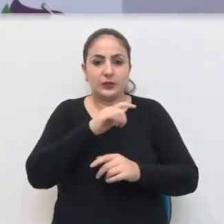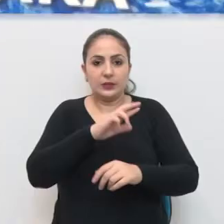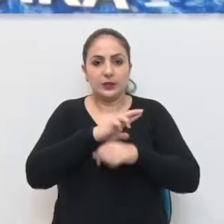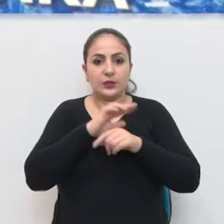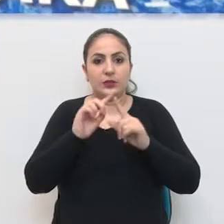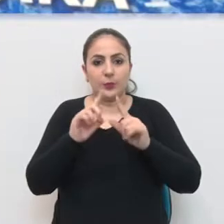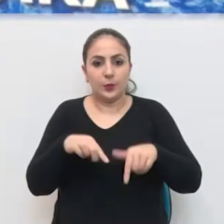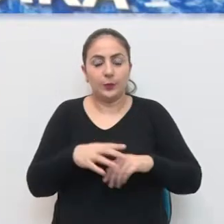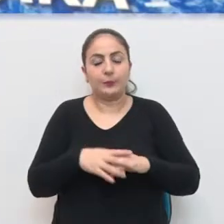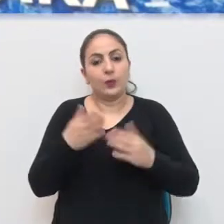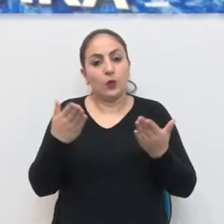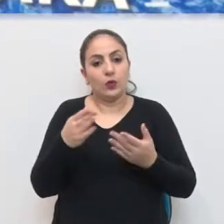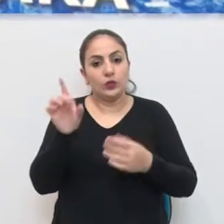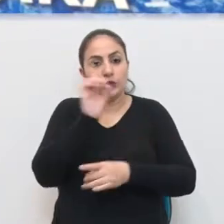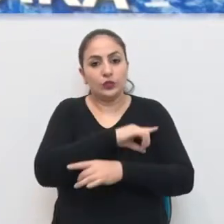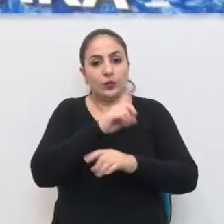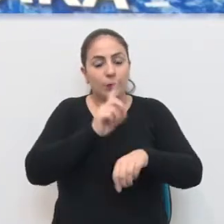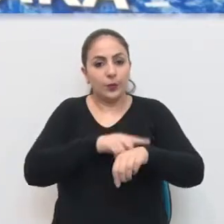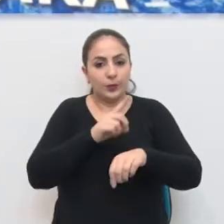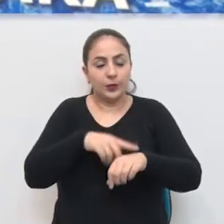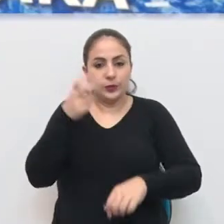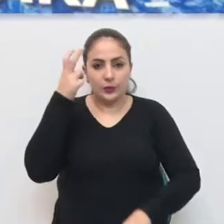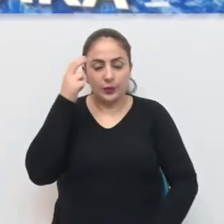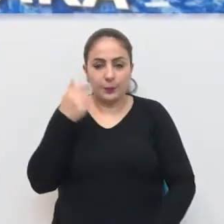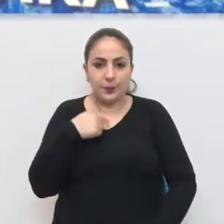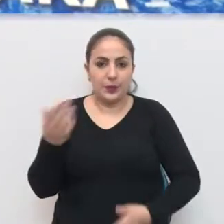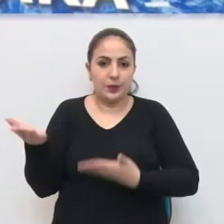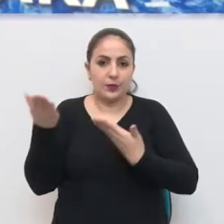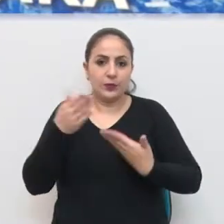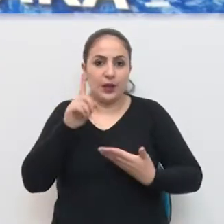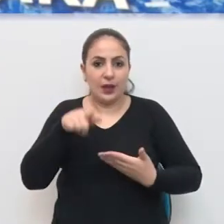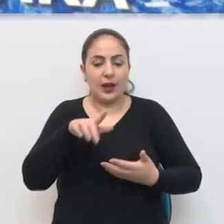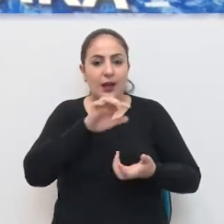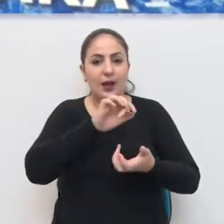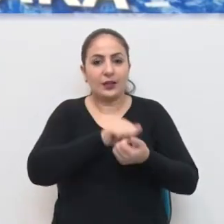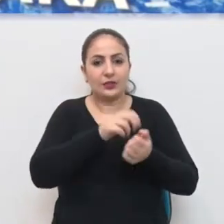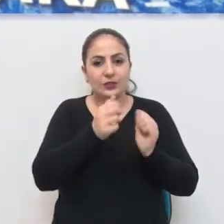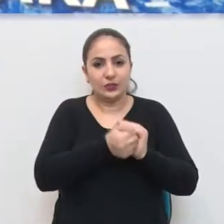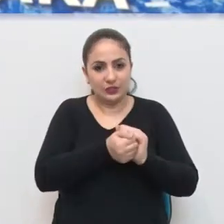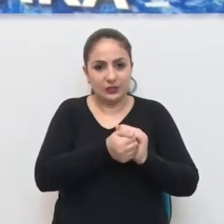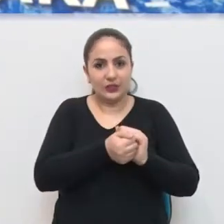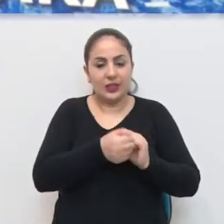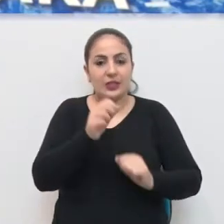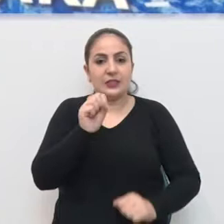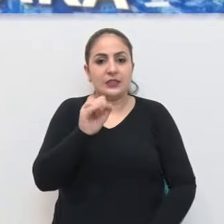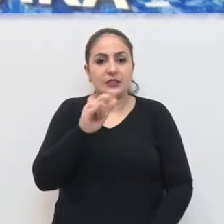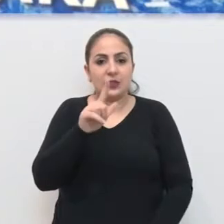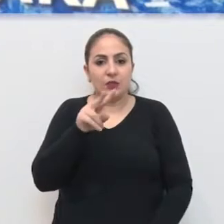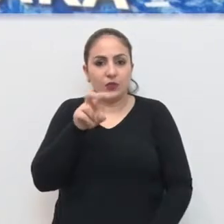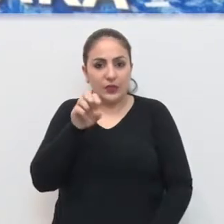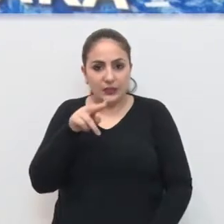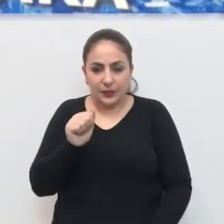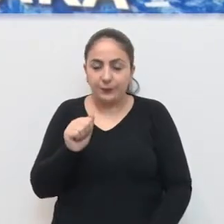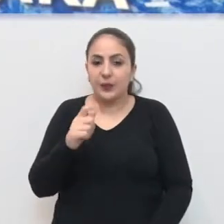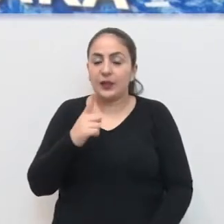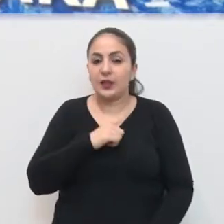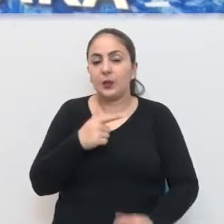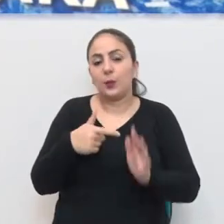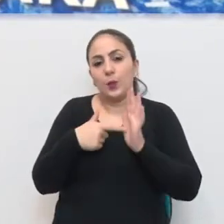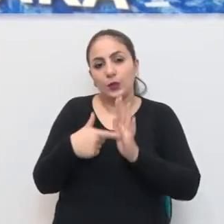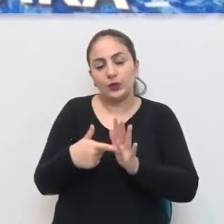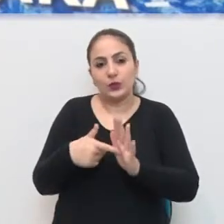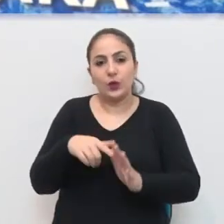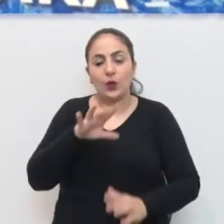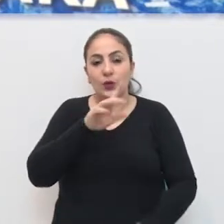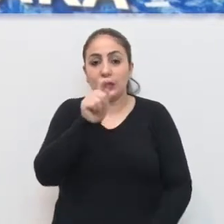segurança pública. Hoje é dia de momento cultural e a minha convidada é a artista plástica Silvana Oliveira. Ela